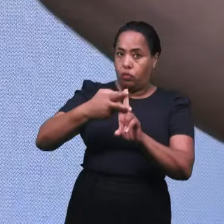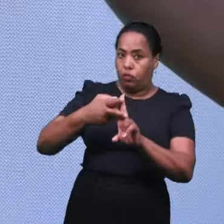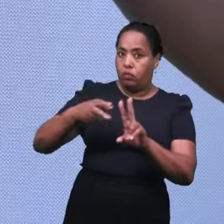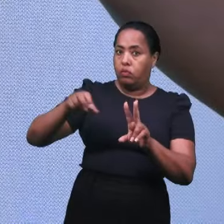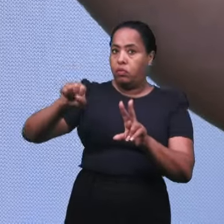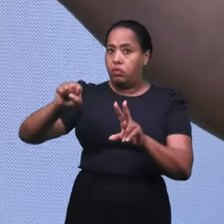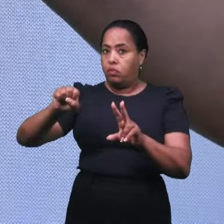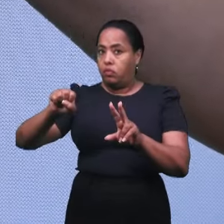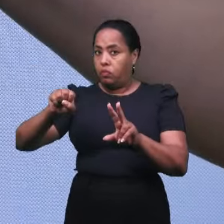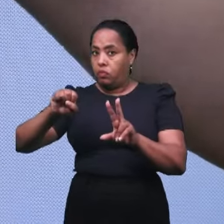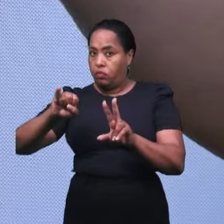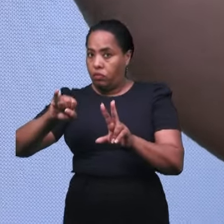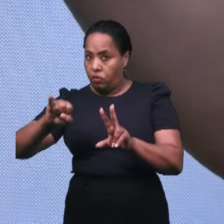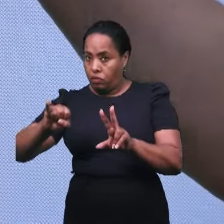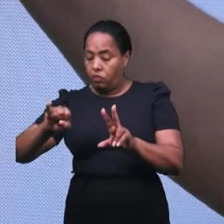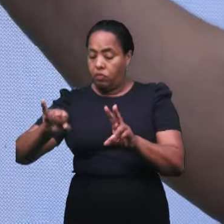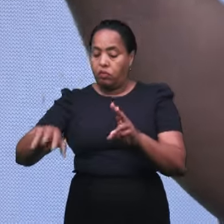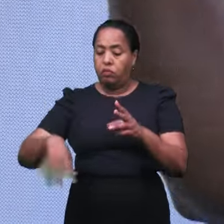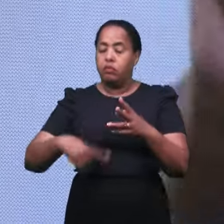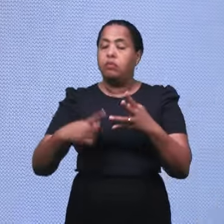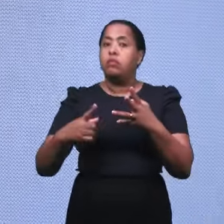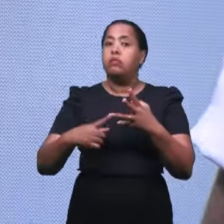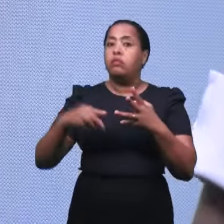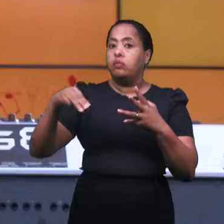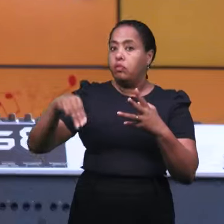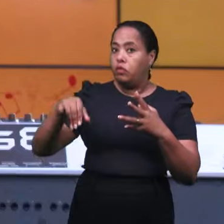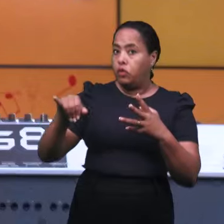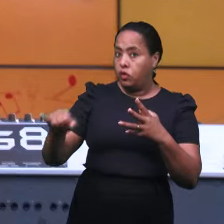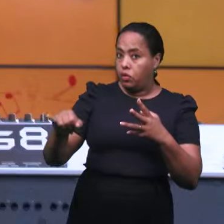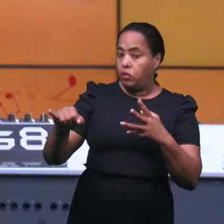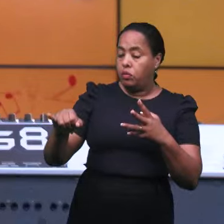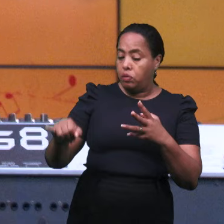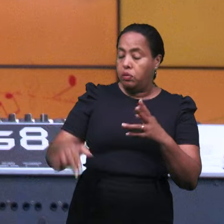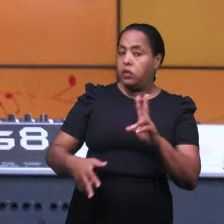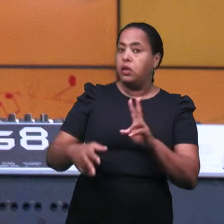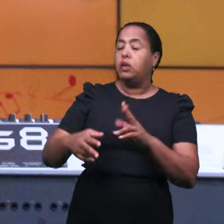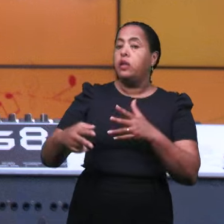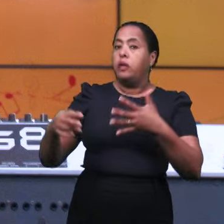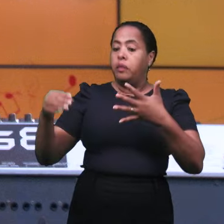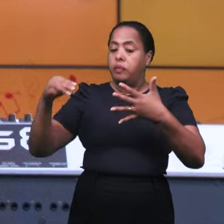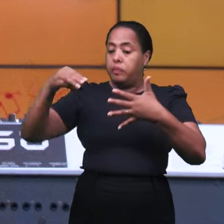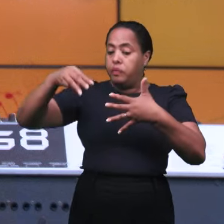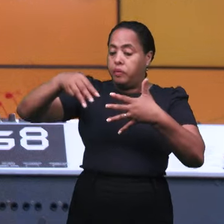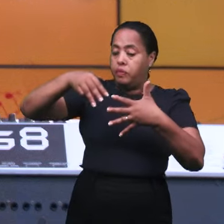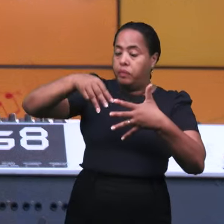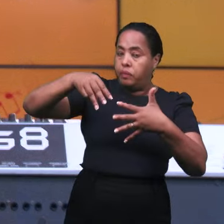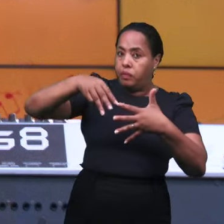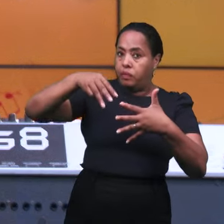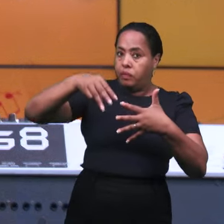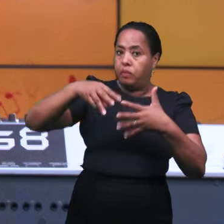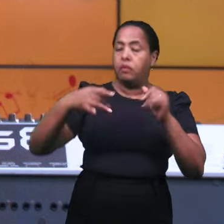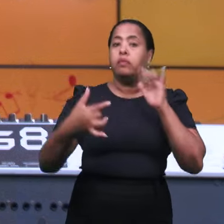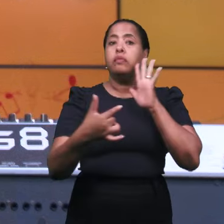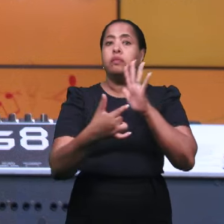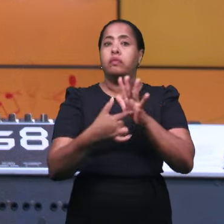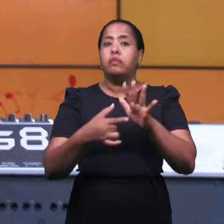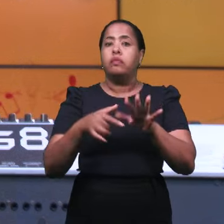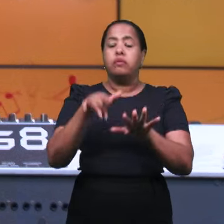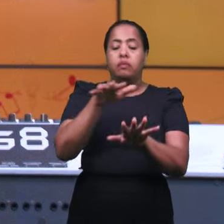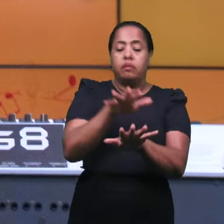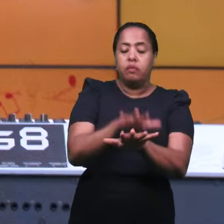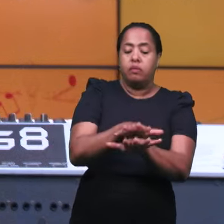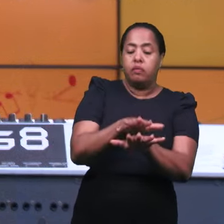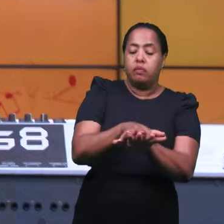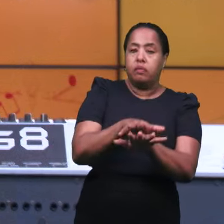Mi, que é o acorde de Mi maior. Agora a tia vai mostrar esses dois acordes aqui no